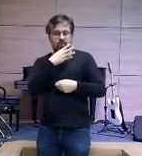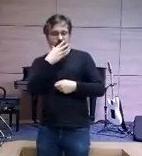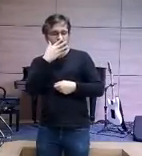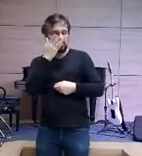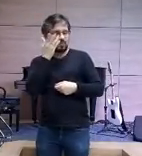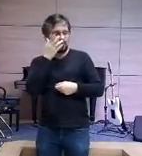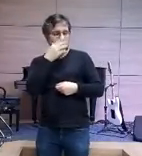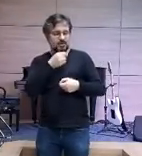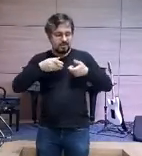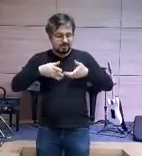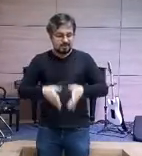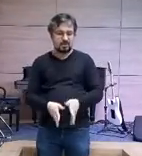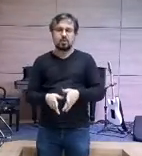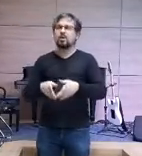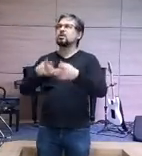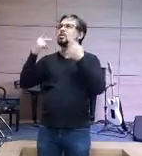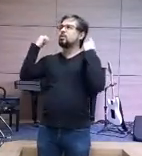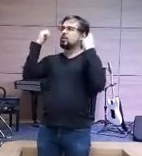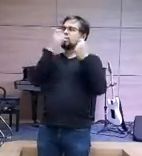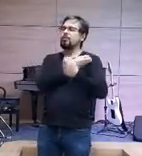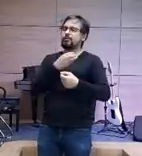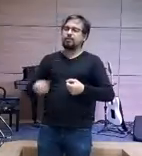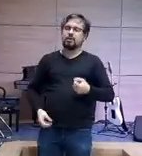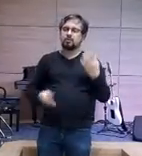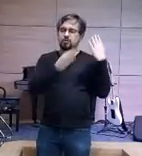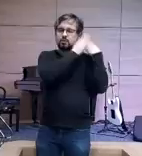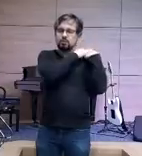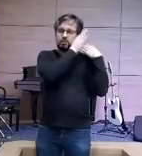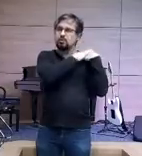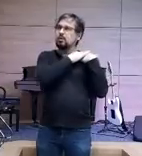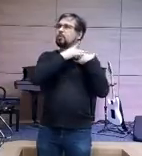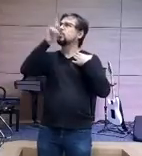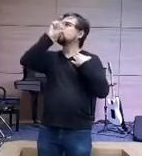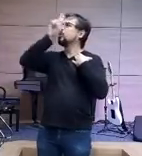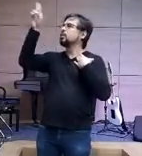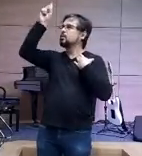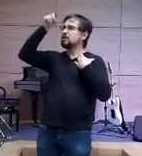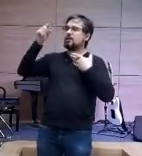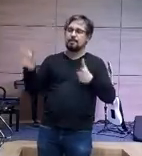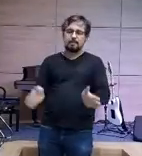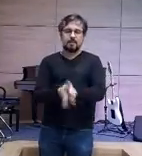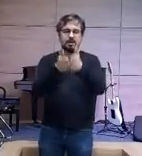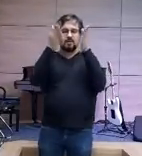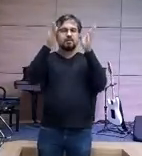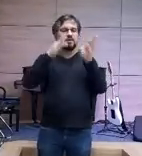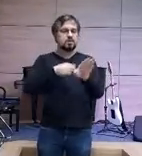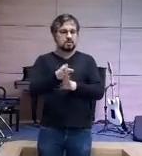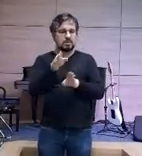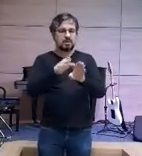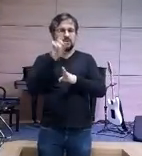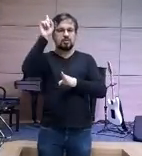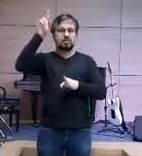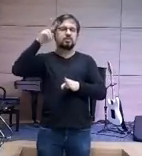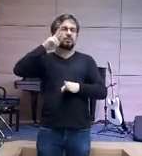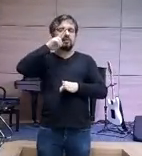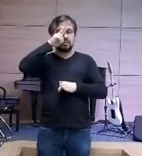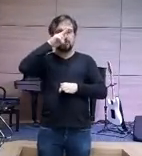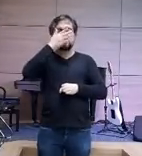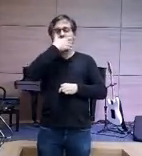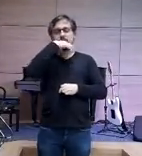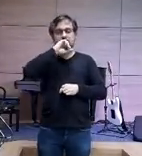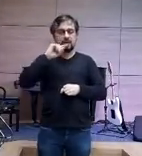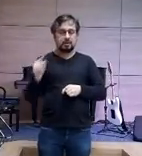eo Seu nome será maravilhoso conselheiro Deus forte pai eterno O